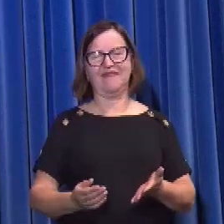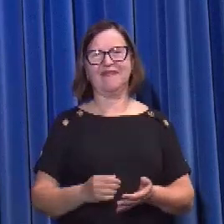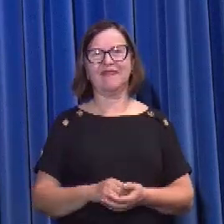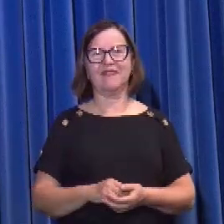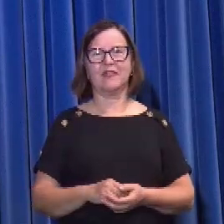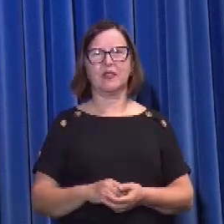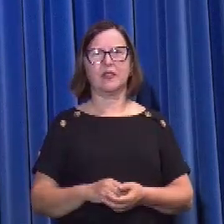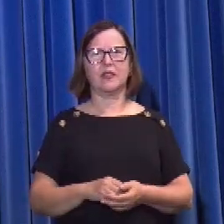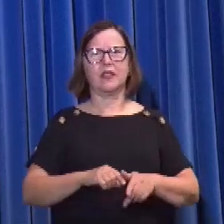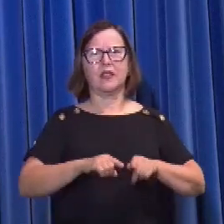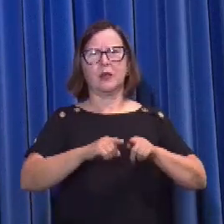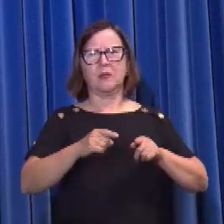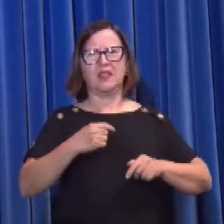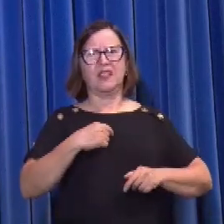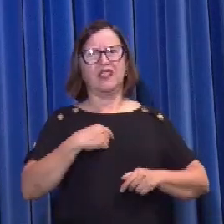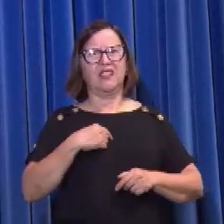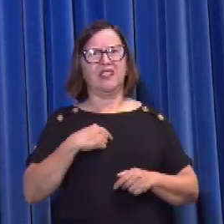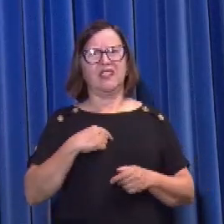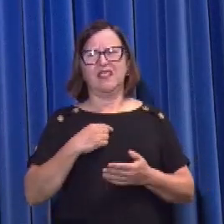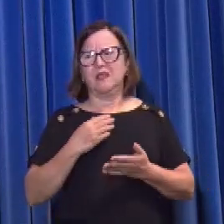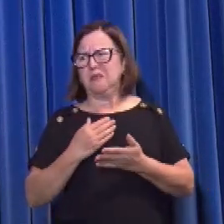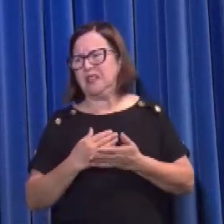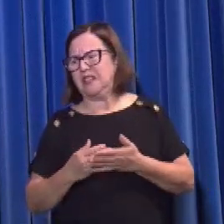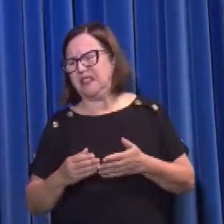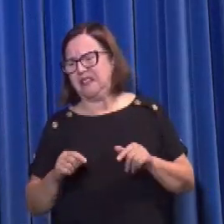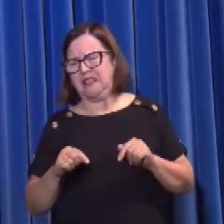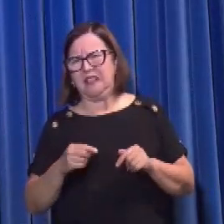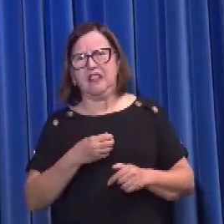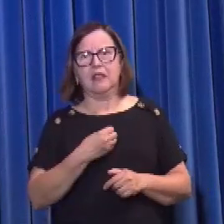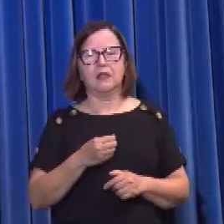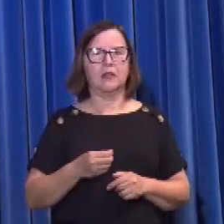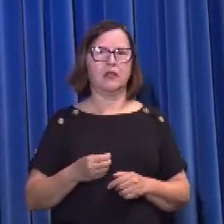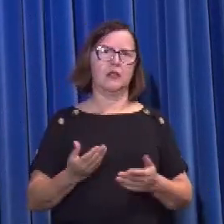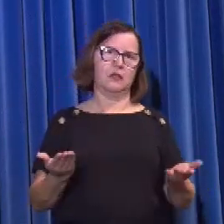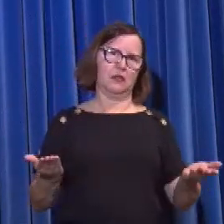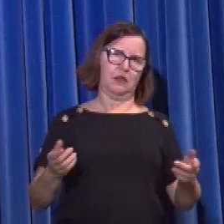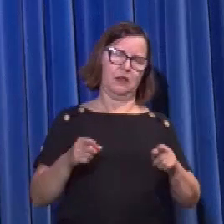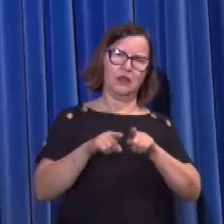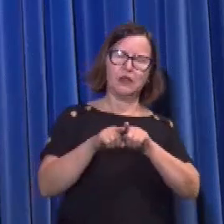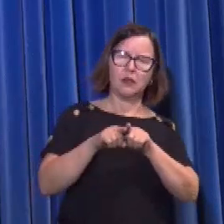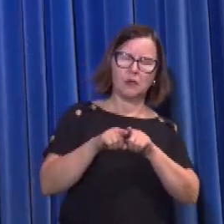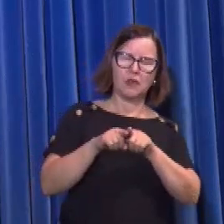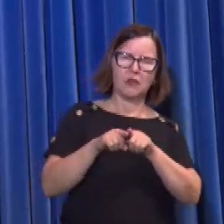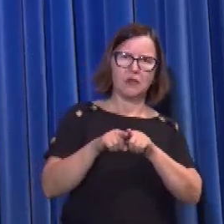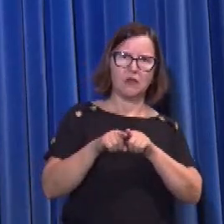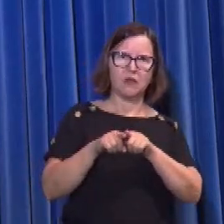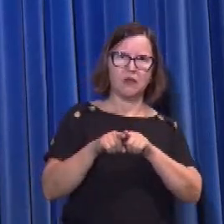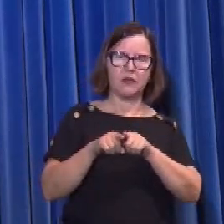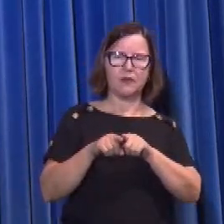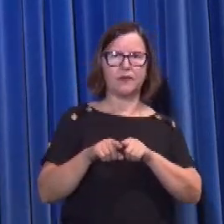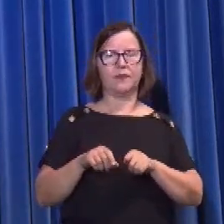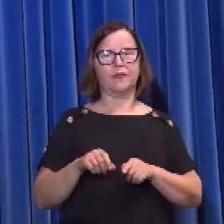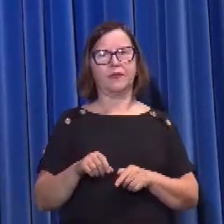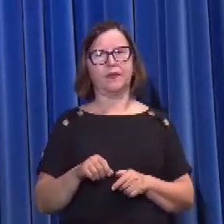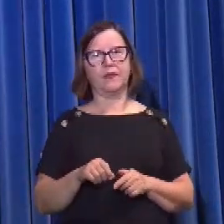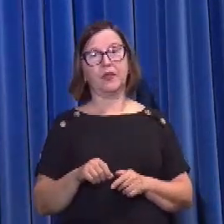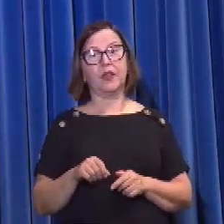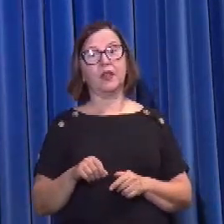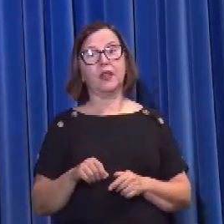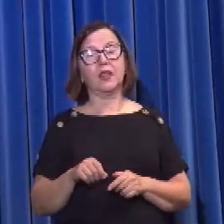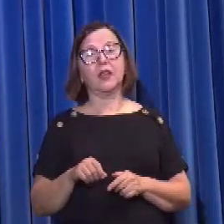Mas, Fernando, eu estou perecendo nessa vida. Meu irmão, quem não está perecendo,